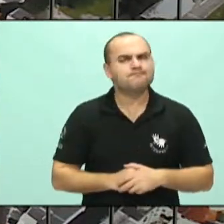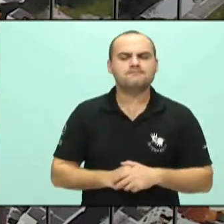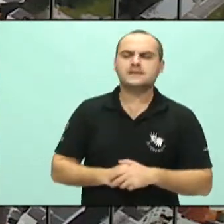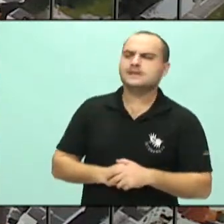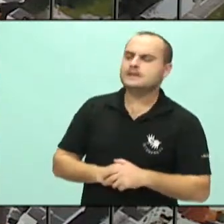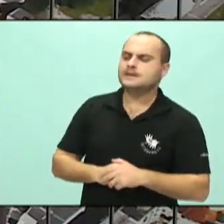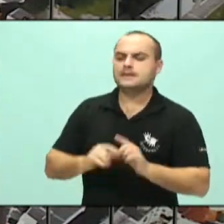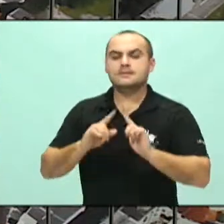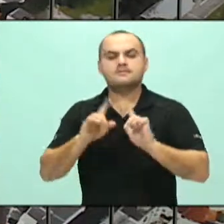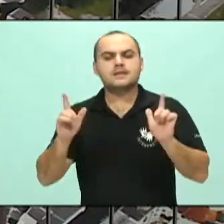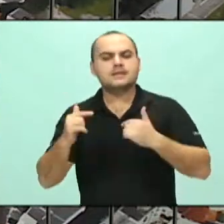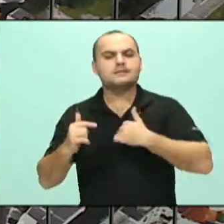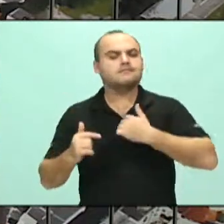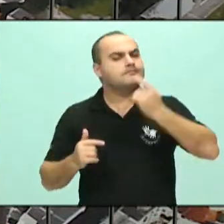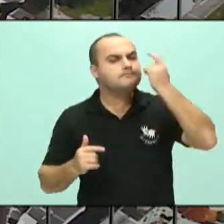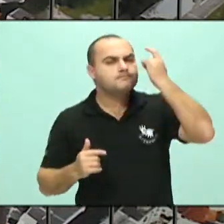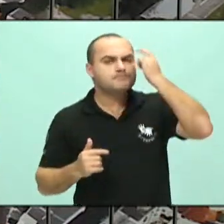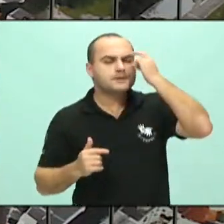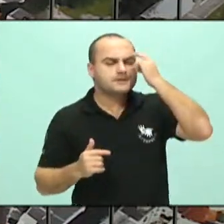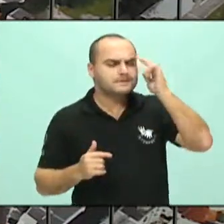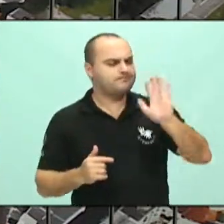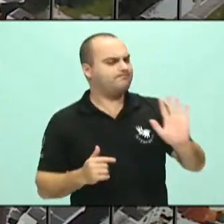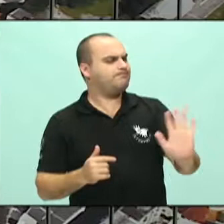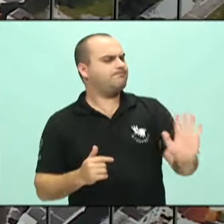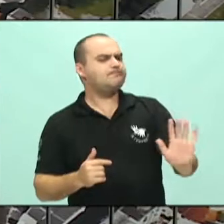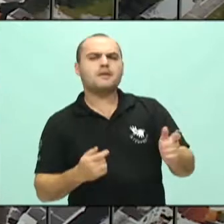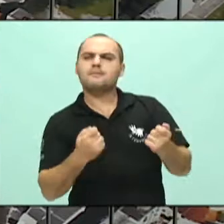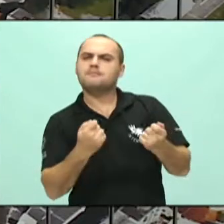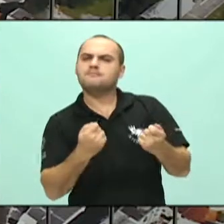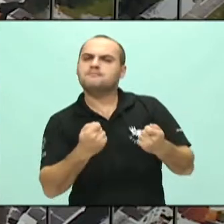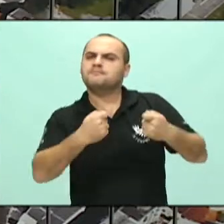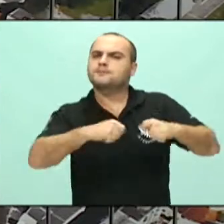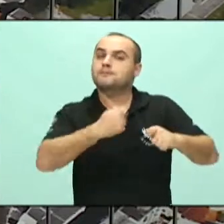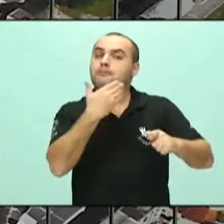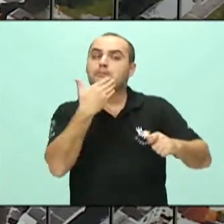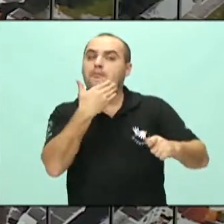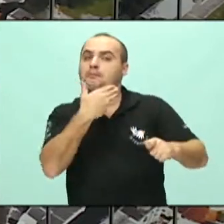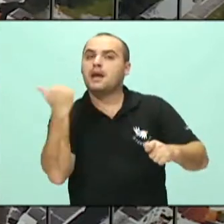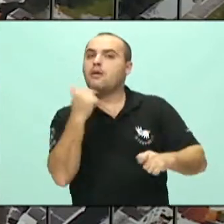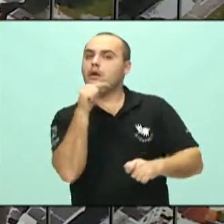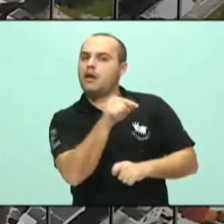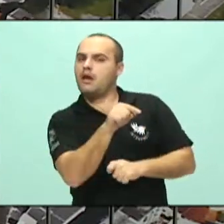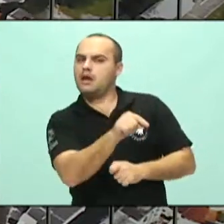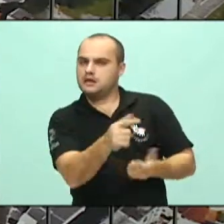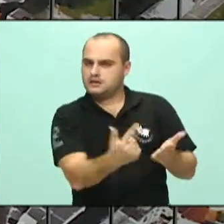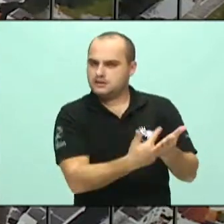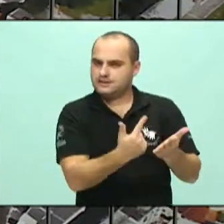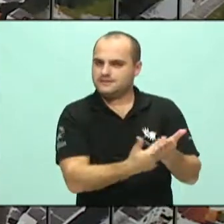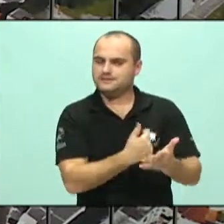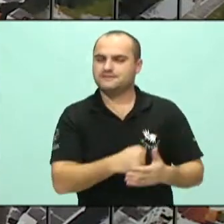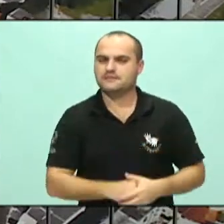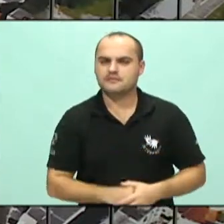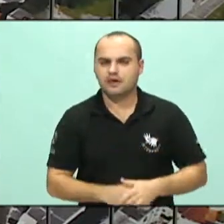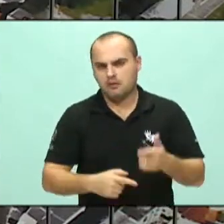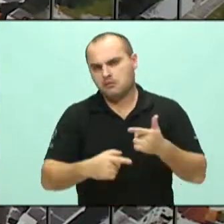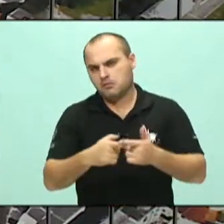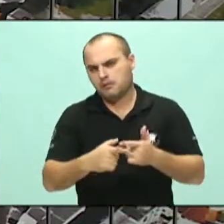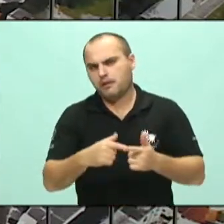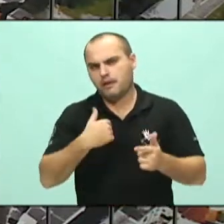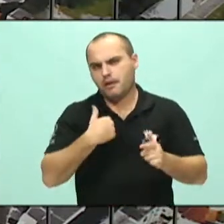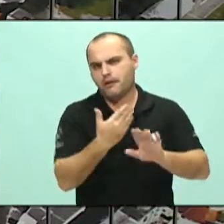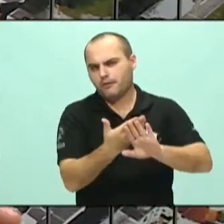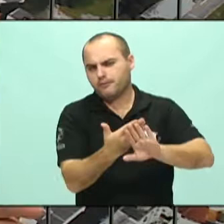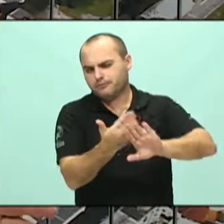devia melhorar a edição, porque quando editei o livro, eu era um historiador